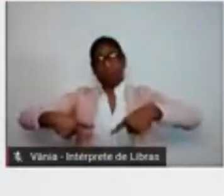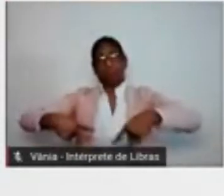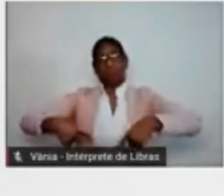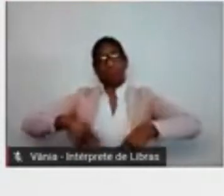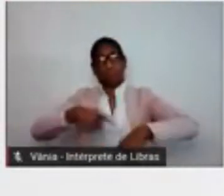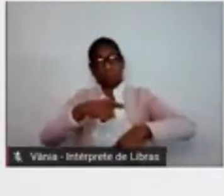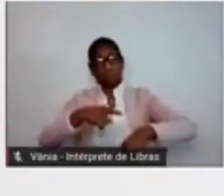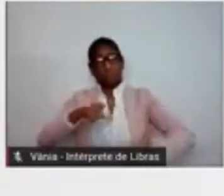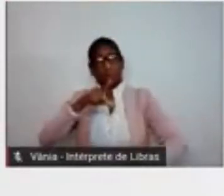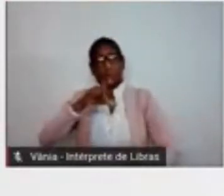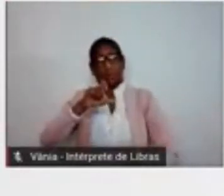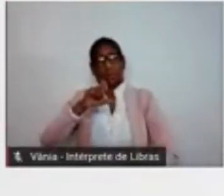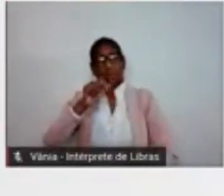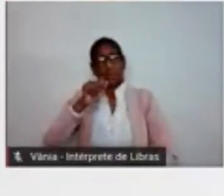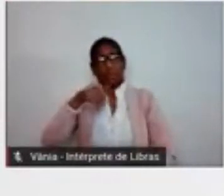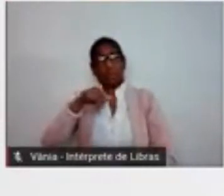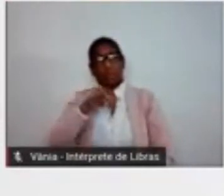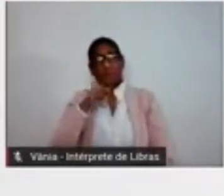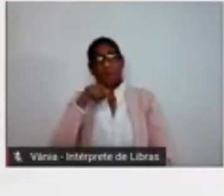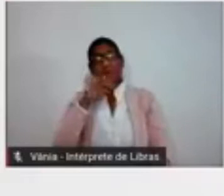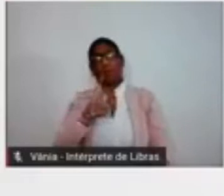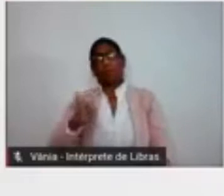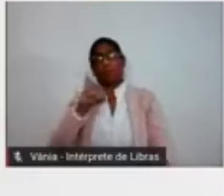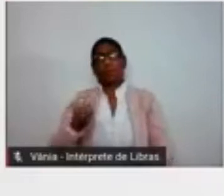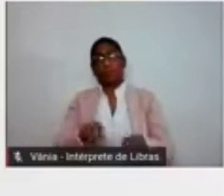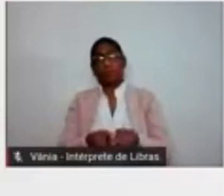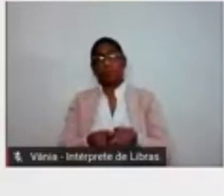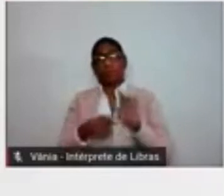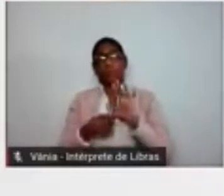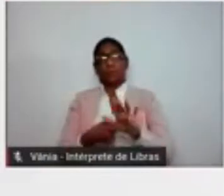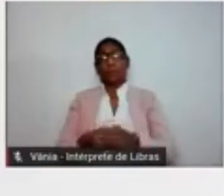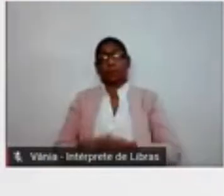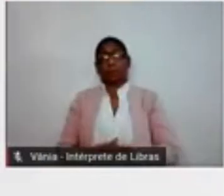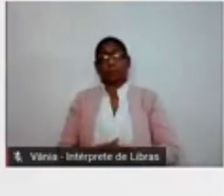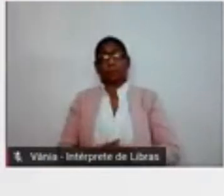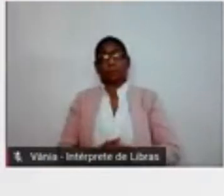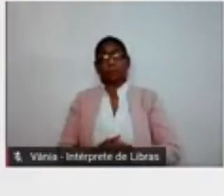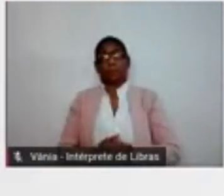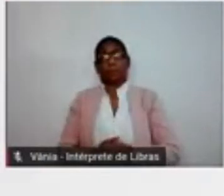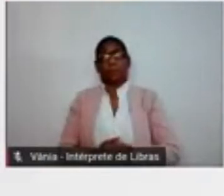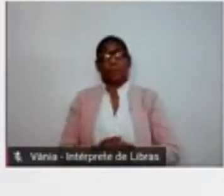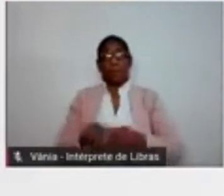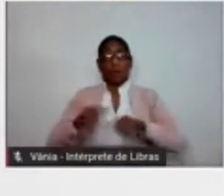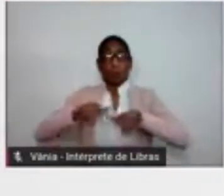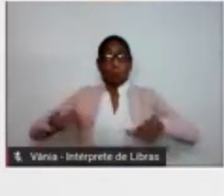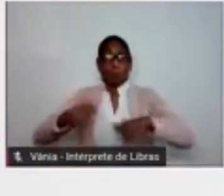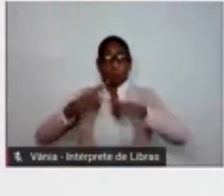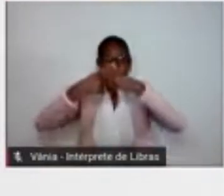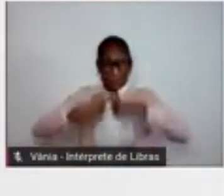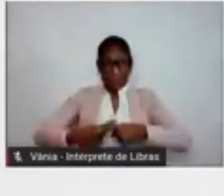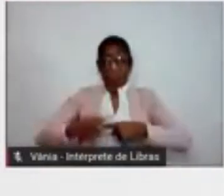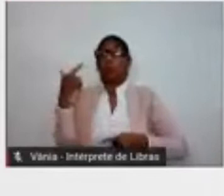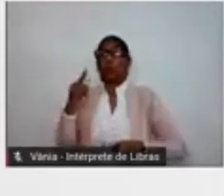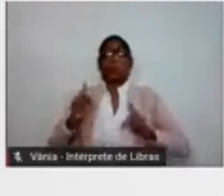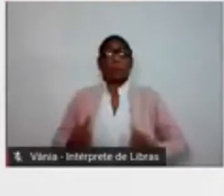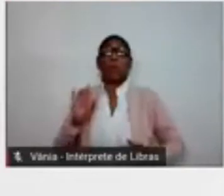Leni? Eu acho que é muito importante a gente reforçar, né, governador, assim, que é sem público, no caso das competições, os treinos, a